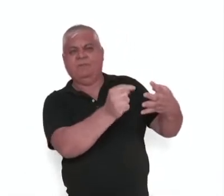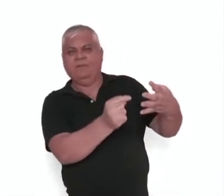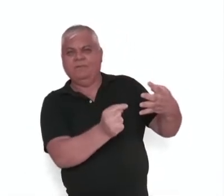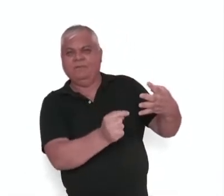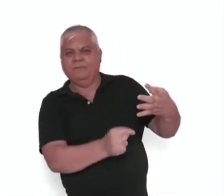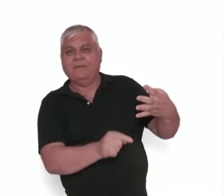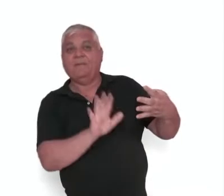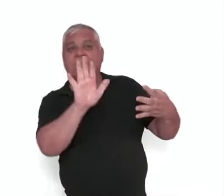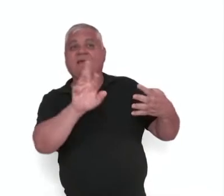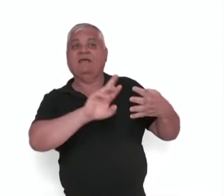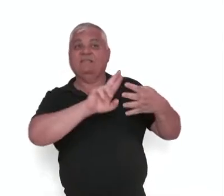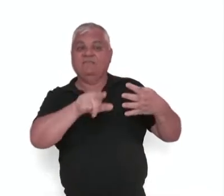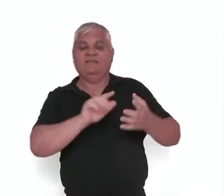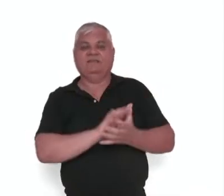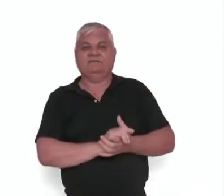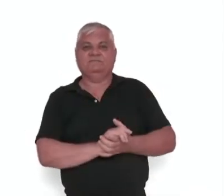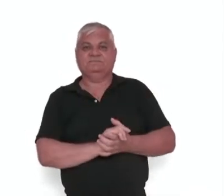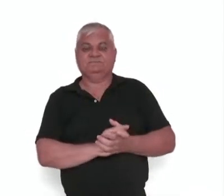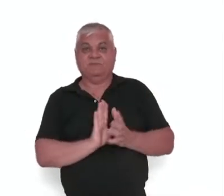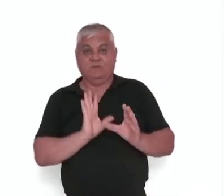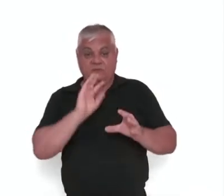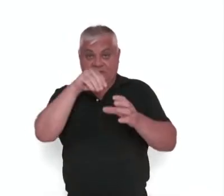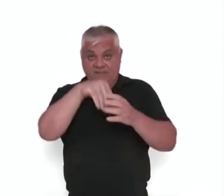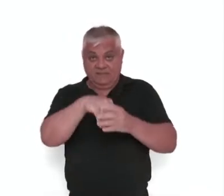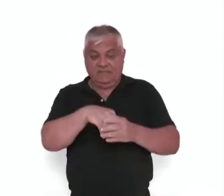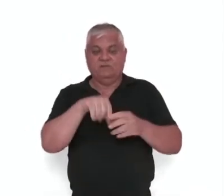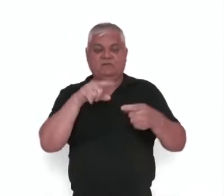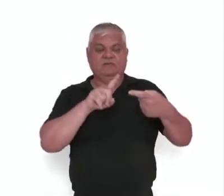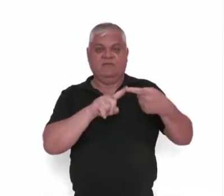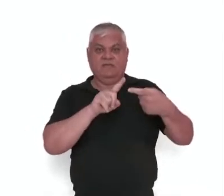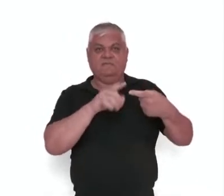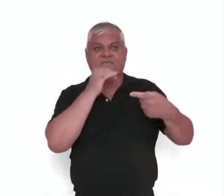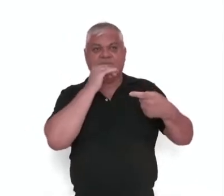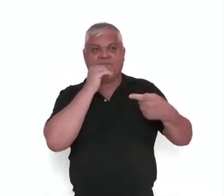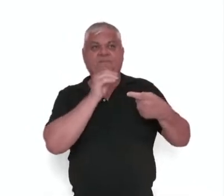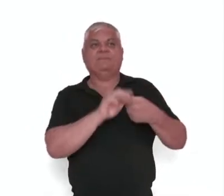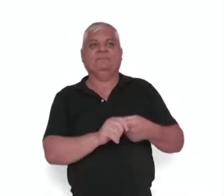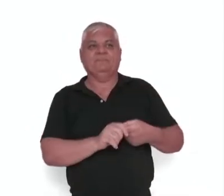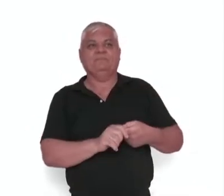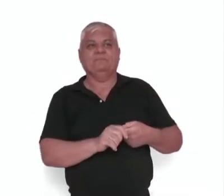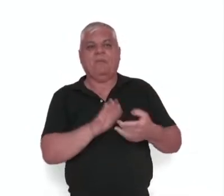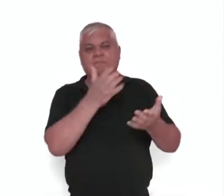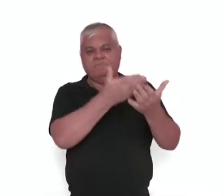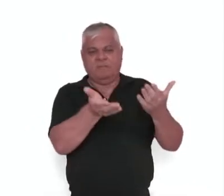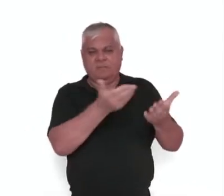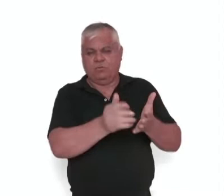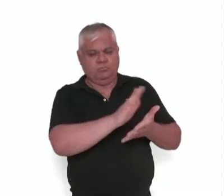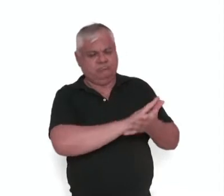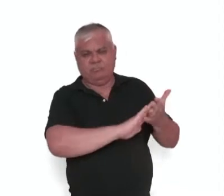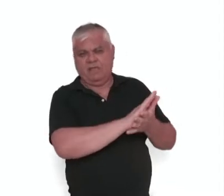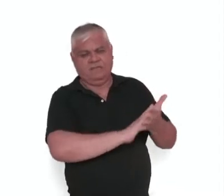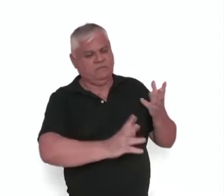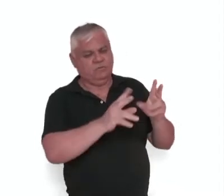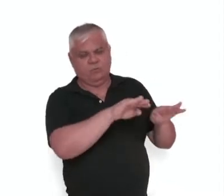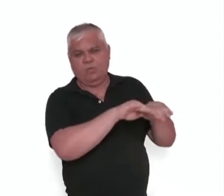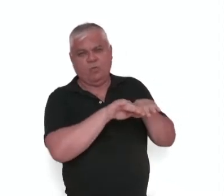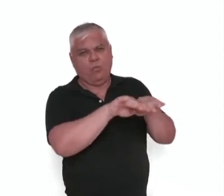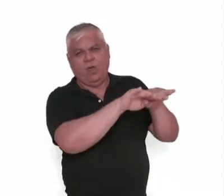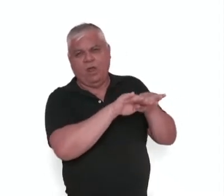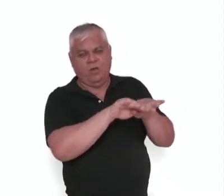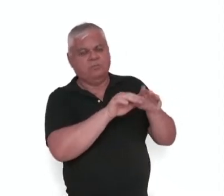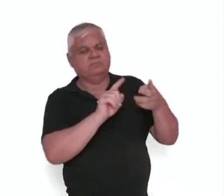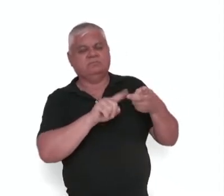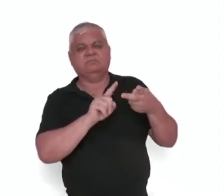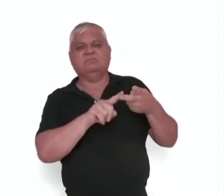diferentes graus. Dentro dessa ótica temos o jogo cooperativo sem perdedores, jogos de resultado